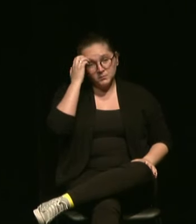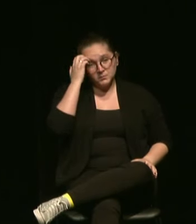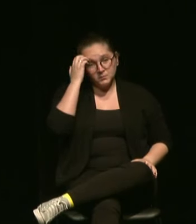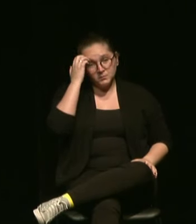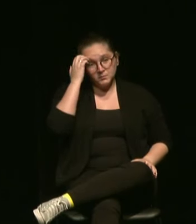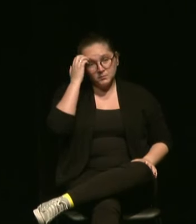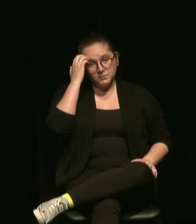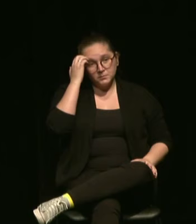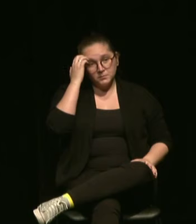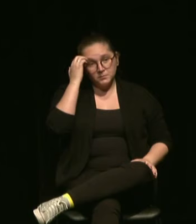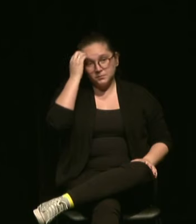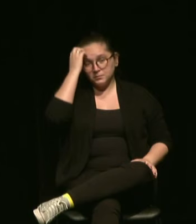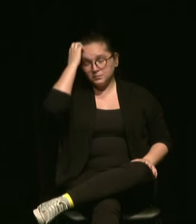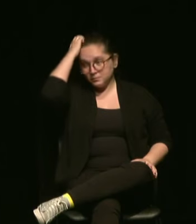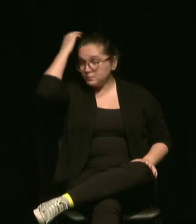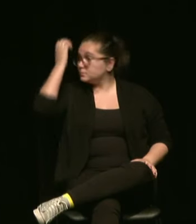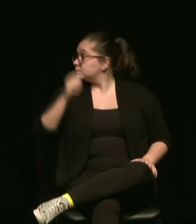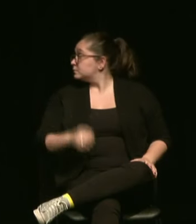Não, ó.